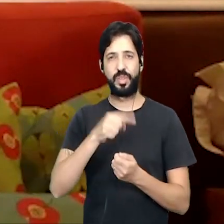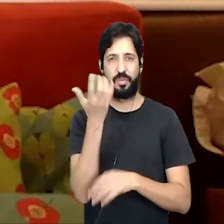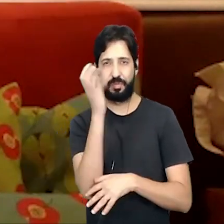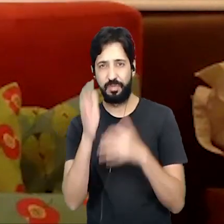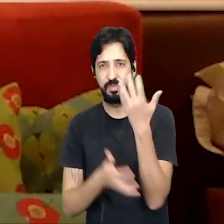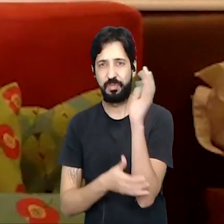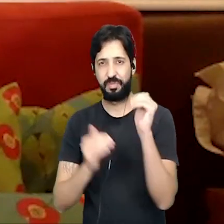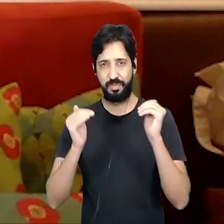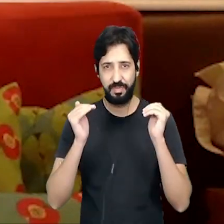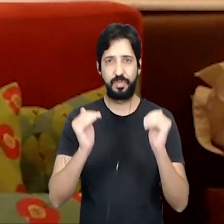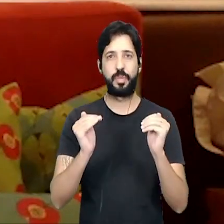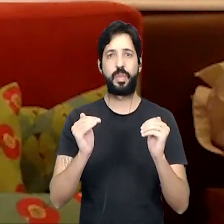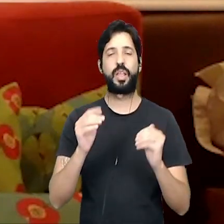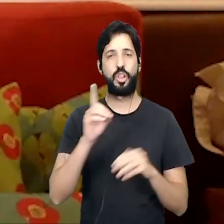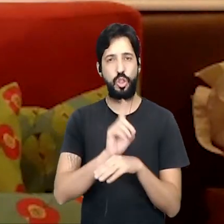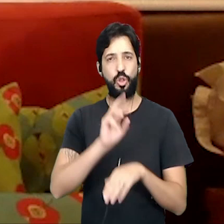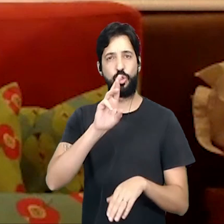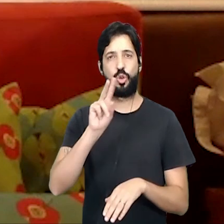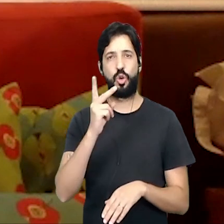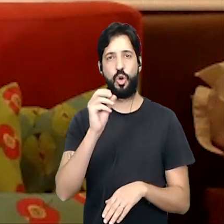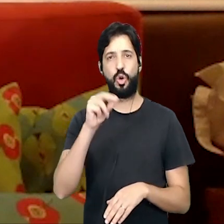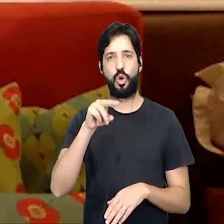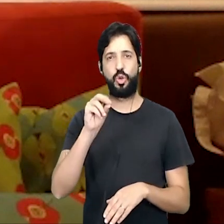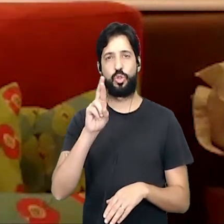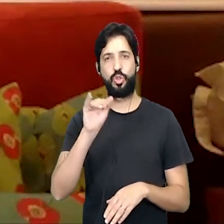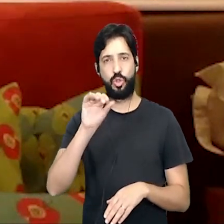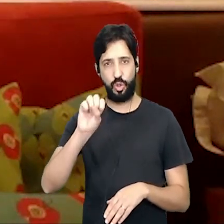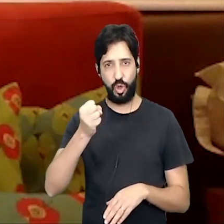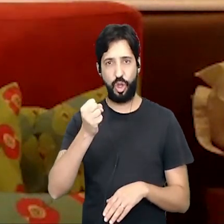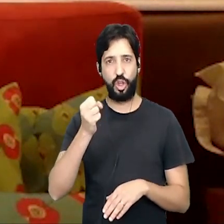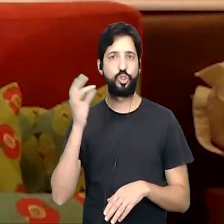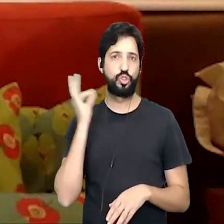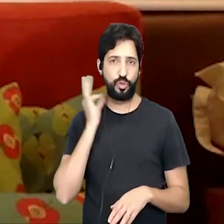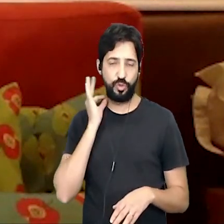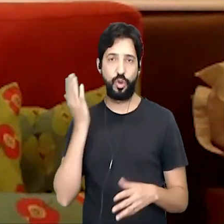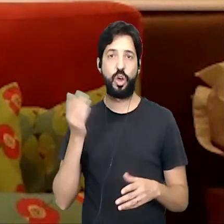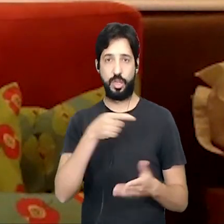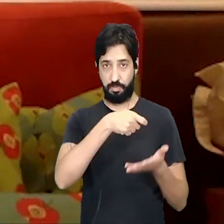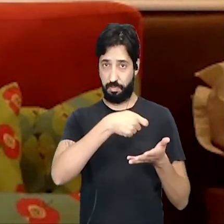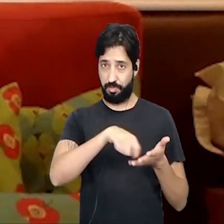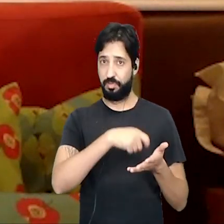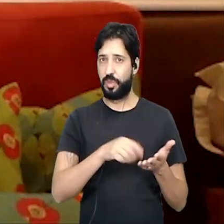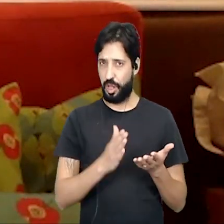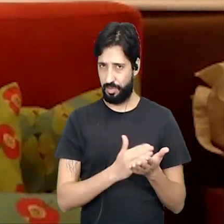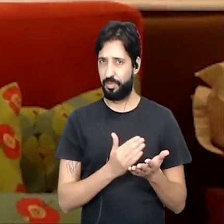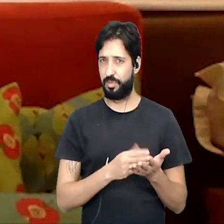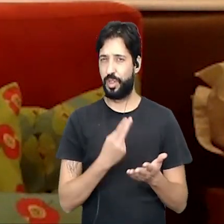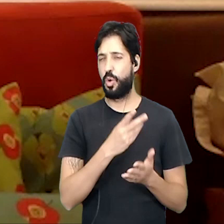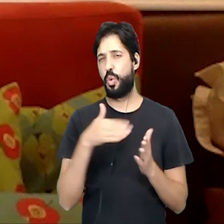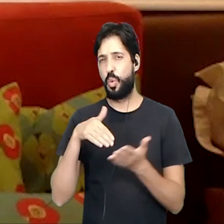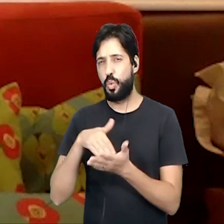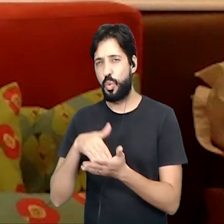internacionalmente, ambientalista, doutor honoris causa pela Universidade Federal de Juiz de Fora, escritor, sendo os